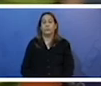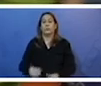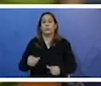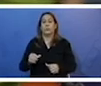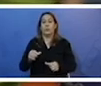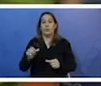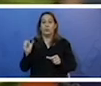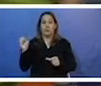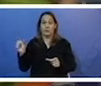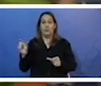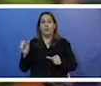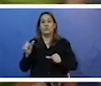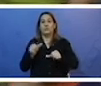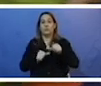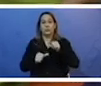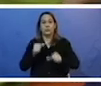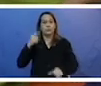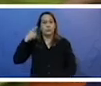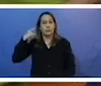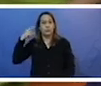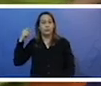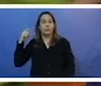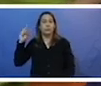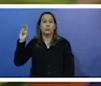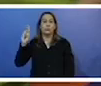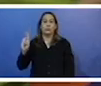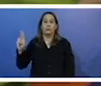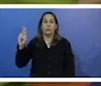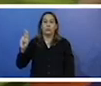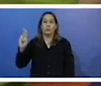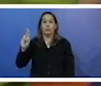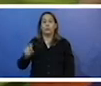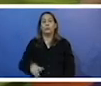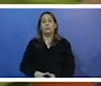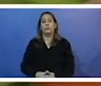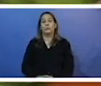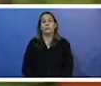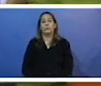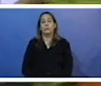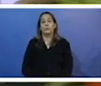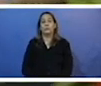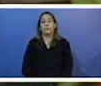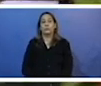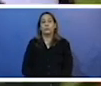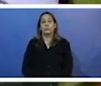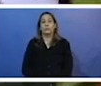Encantado. Mas quando nós falamos, acaba saindo U.